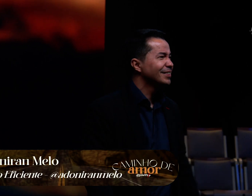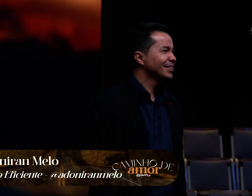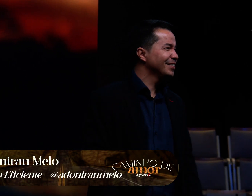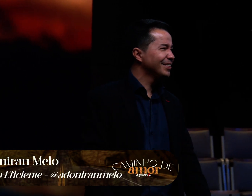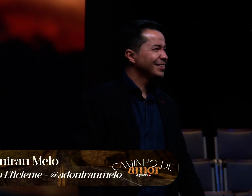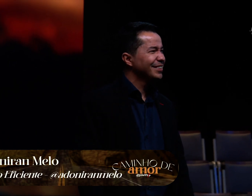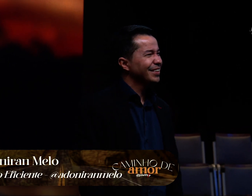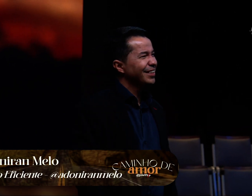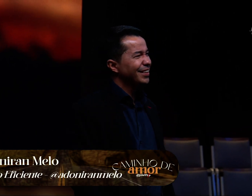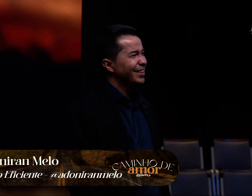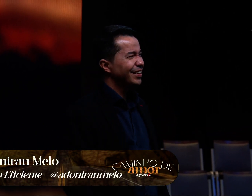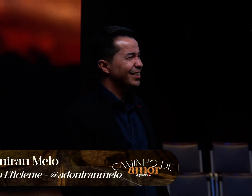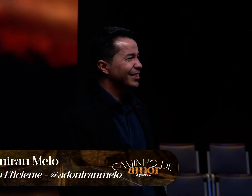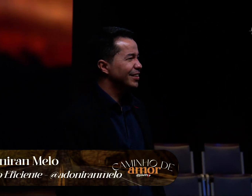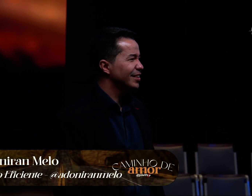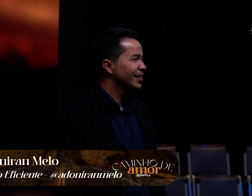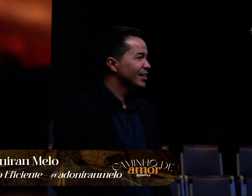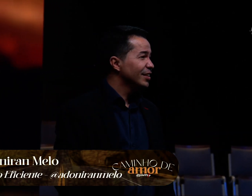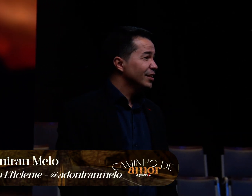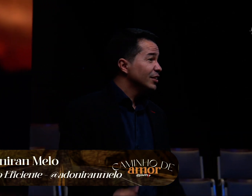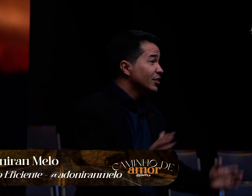para oferecer perdão.